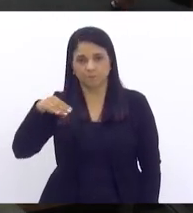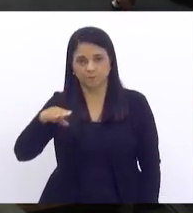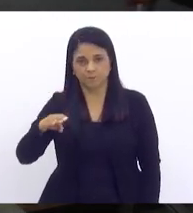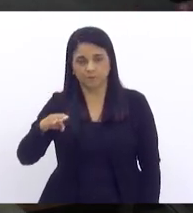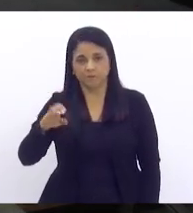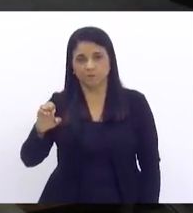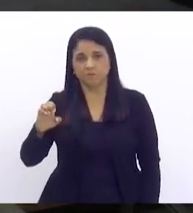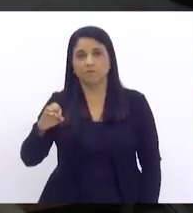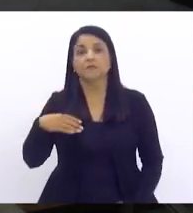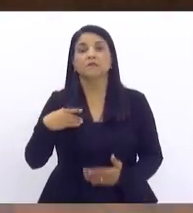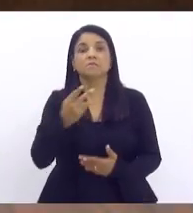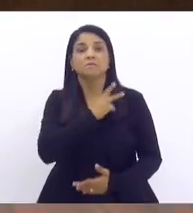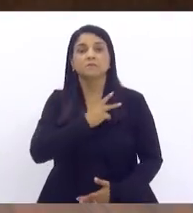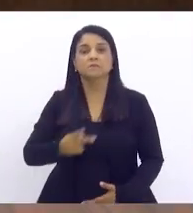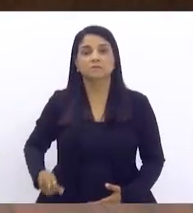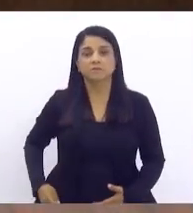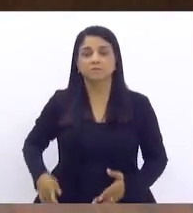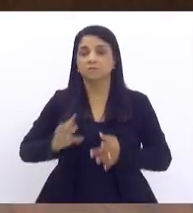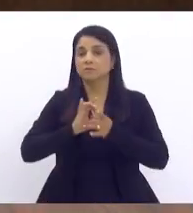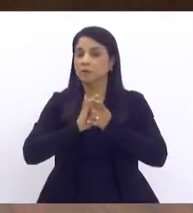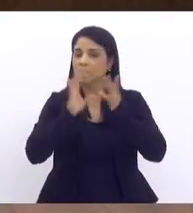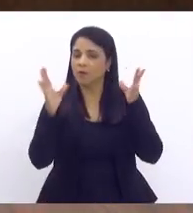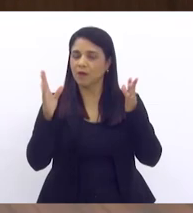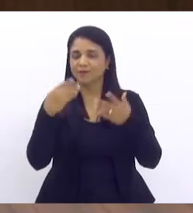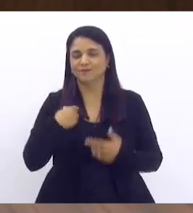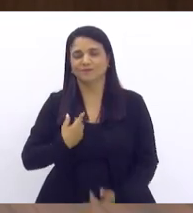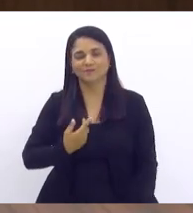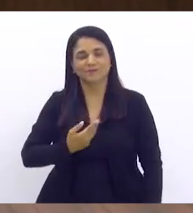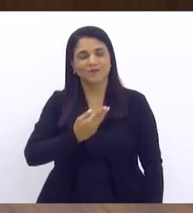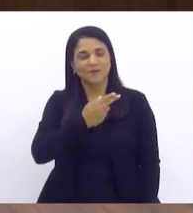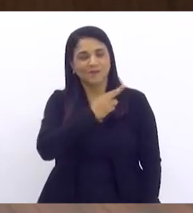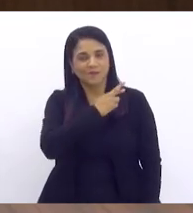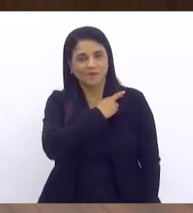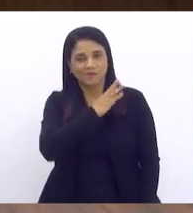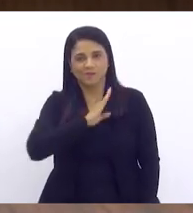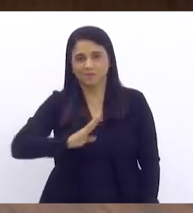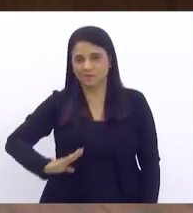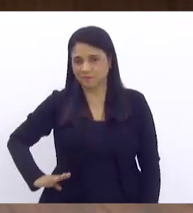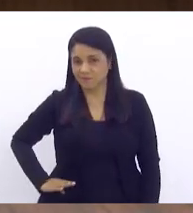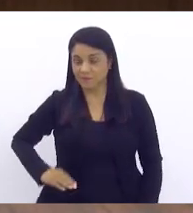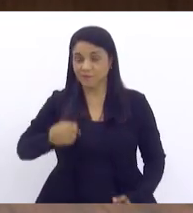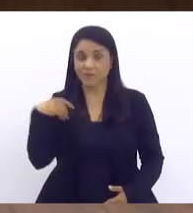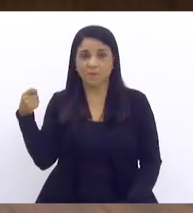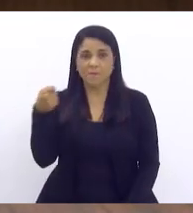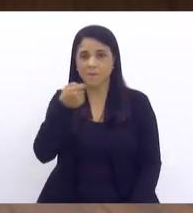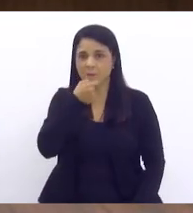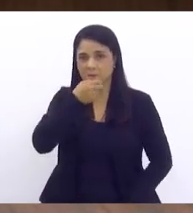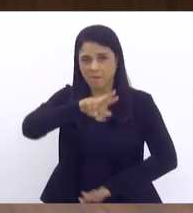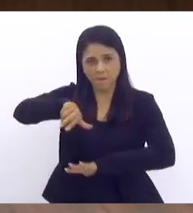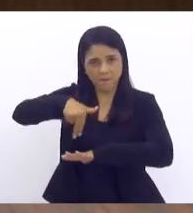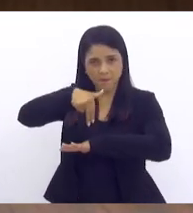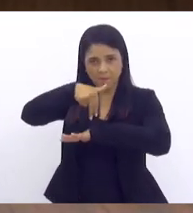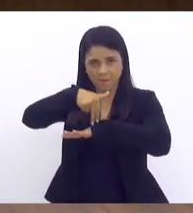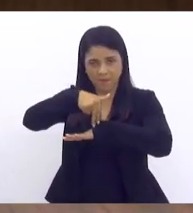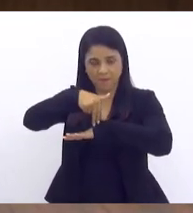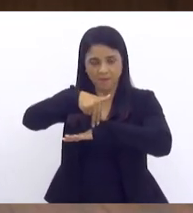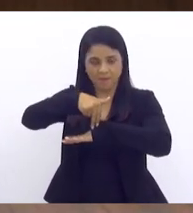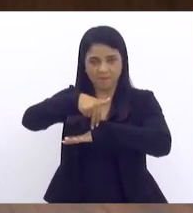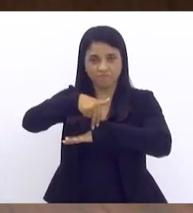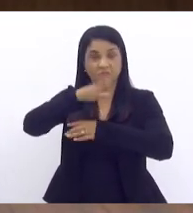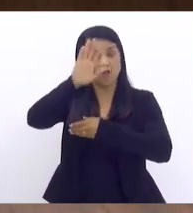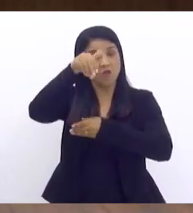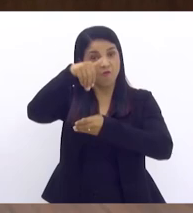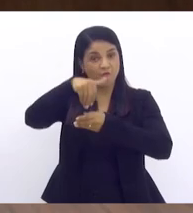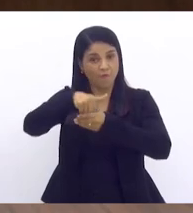Presidente democrático Rodrigo Bacelar, venho a esse microfone de aparte dizer que